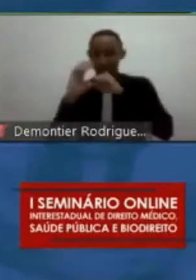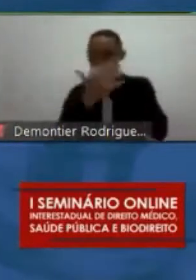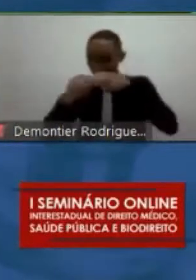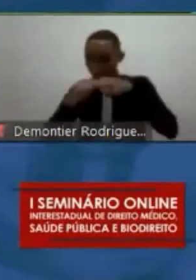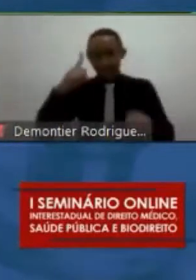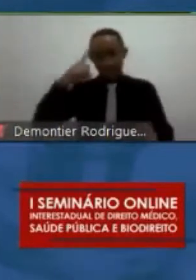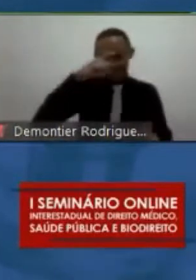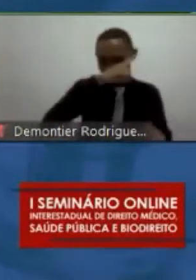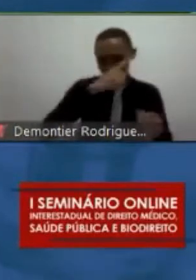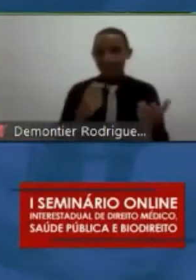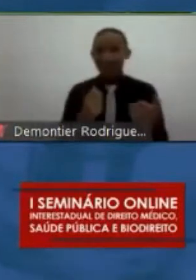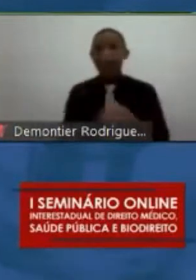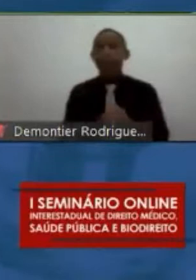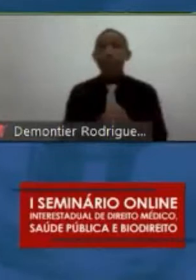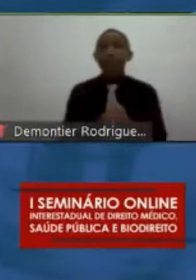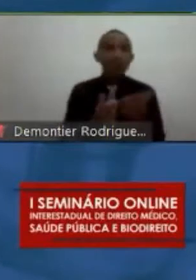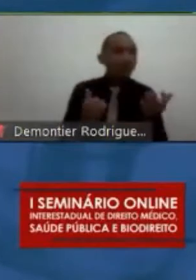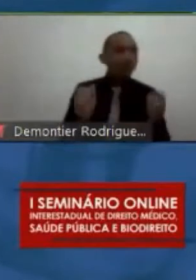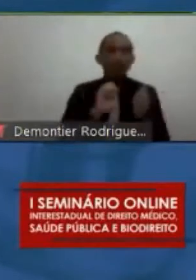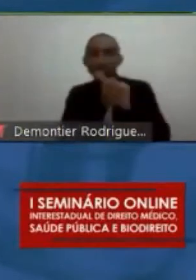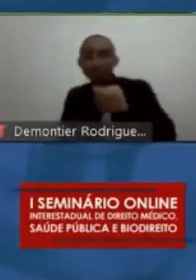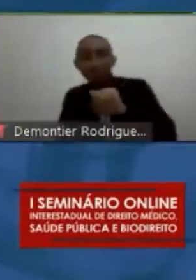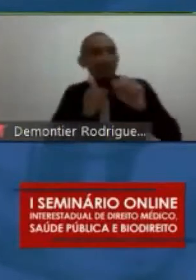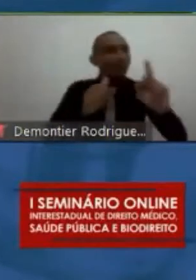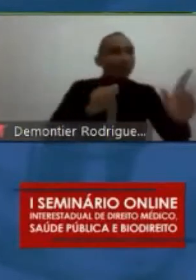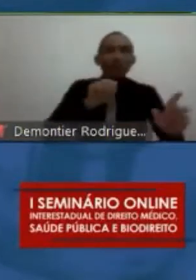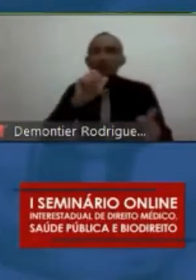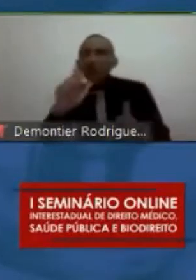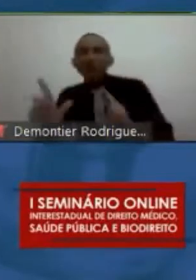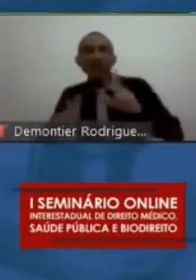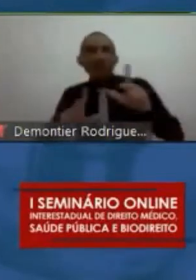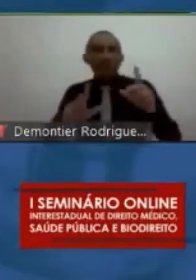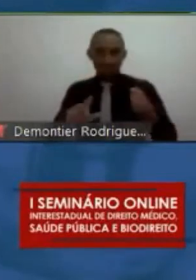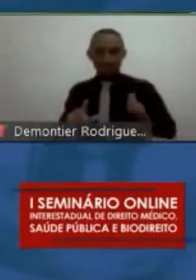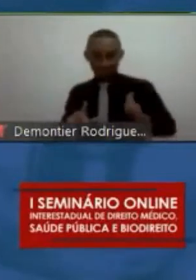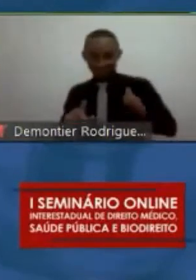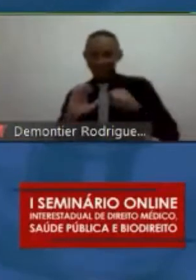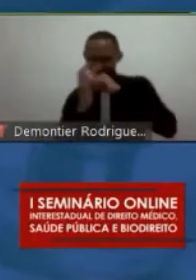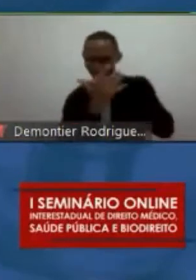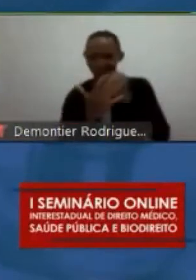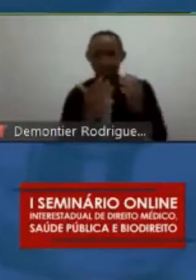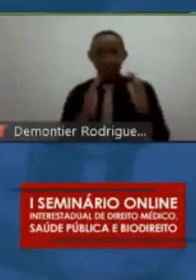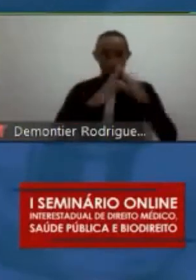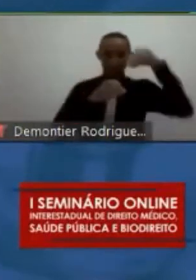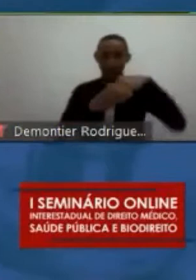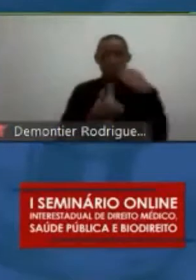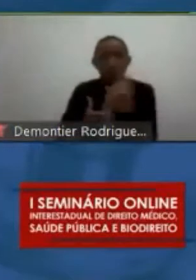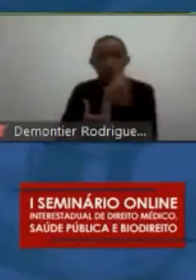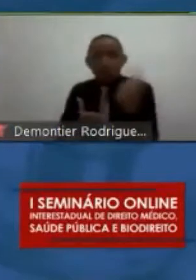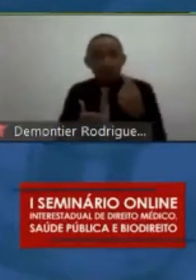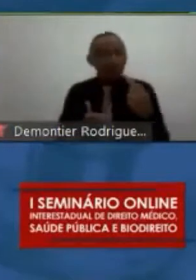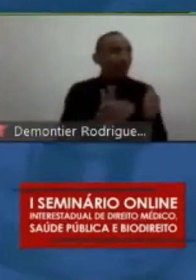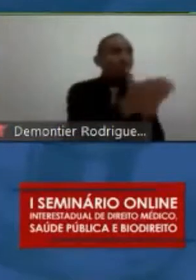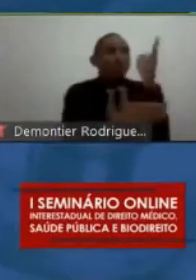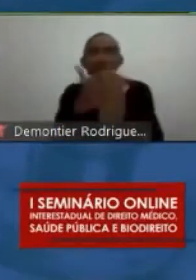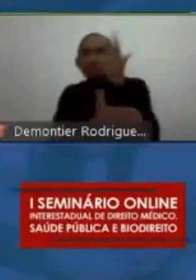Nós temos tido que adaptar muito da nossa maneira de viver. O isolamento, as